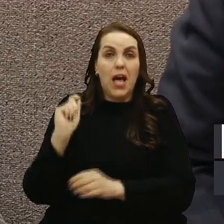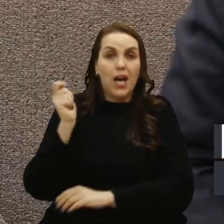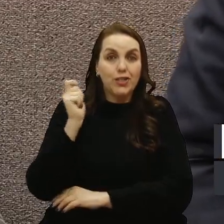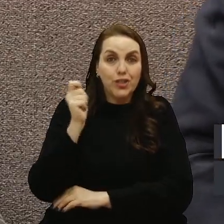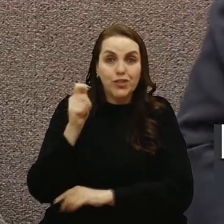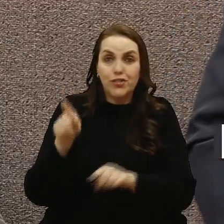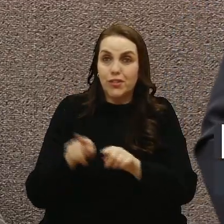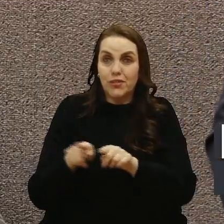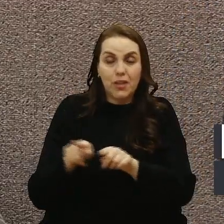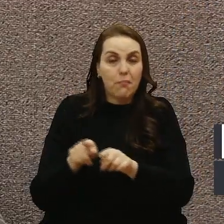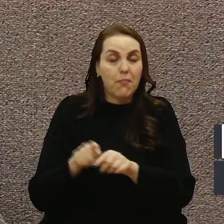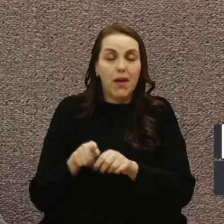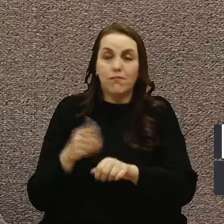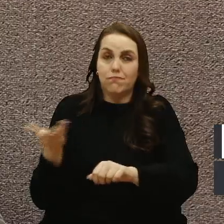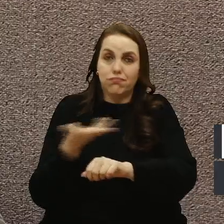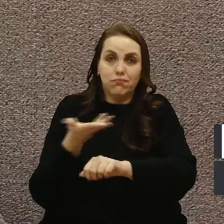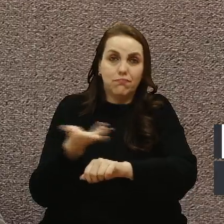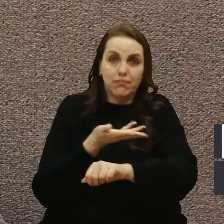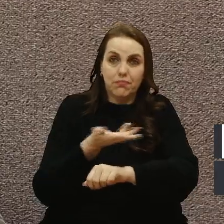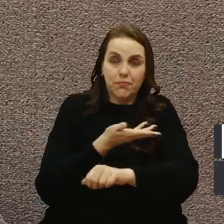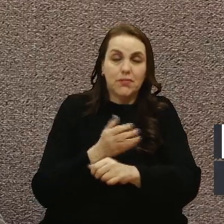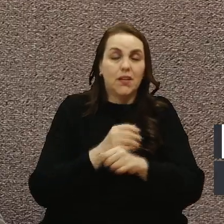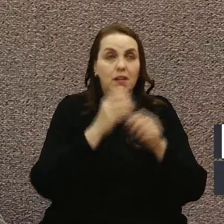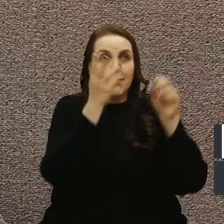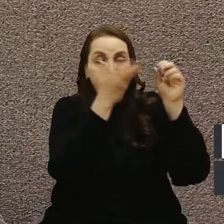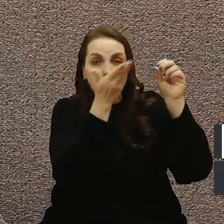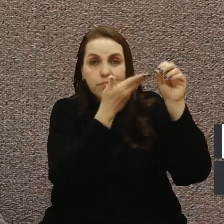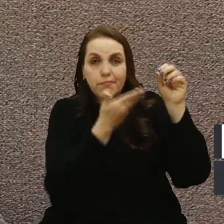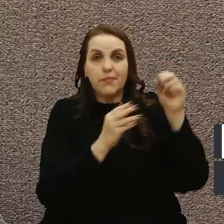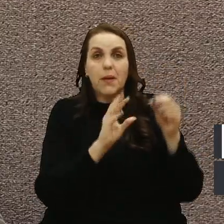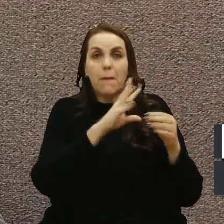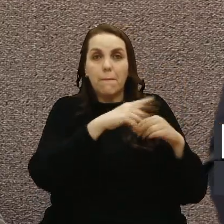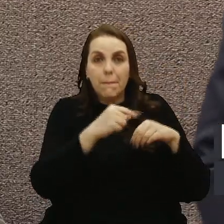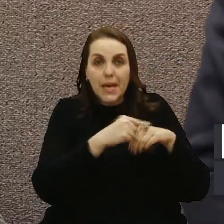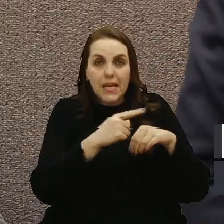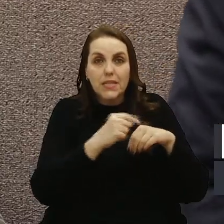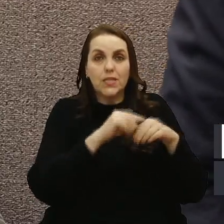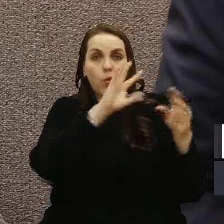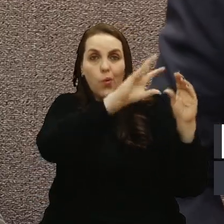fazendo poda nos pêssegos, nas colheitas.